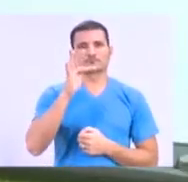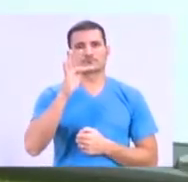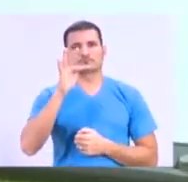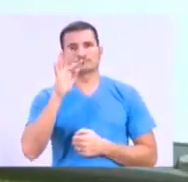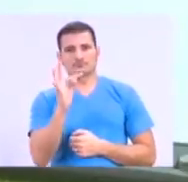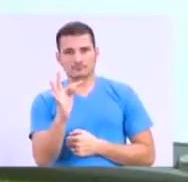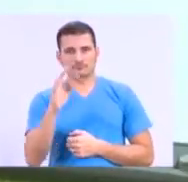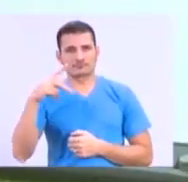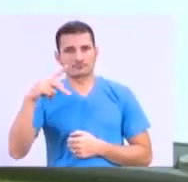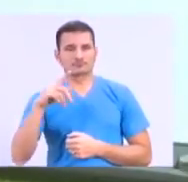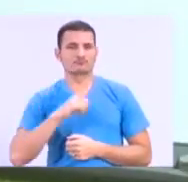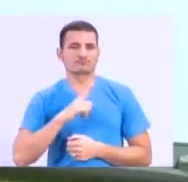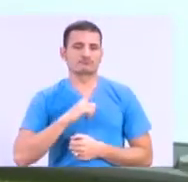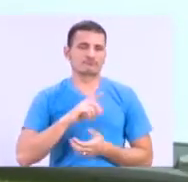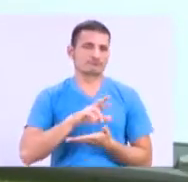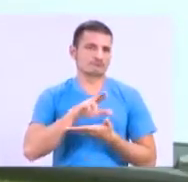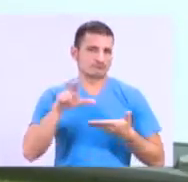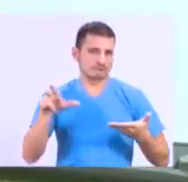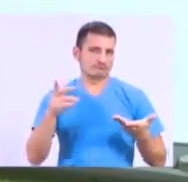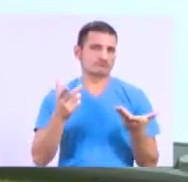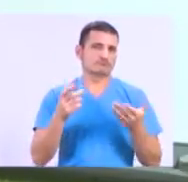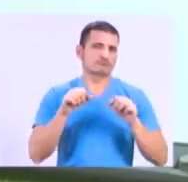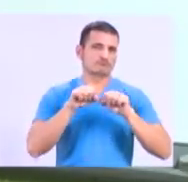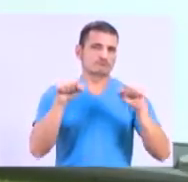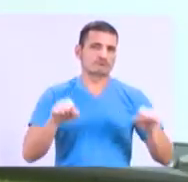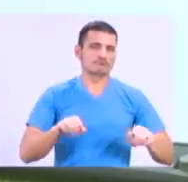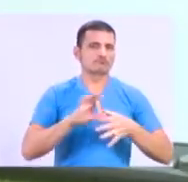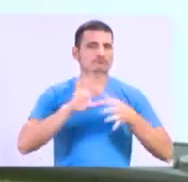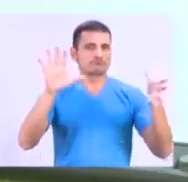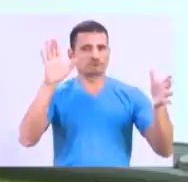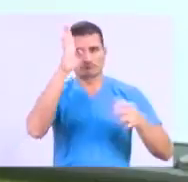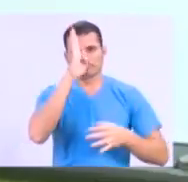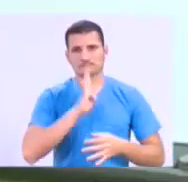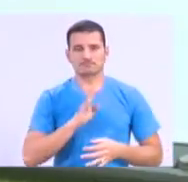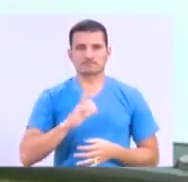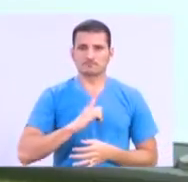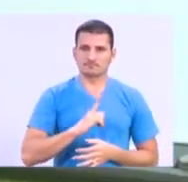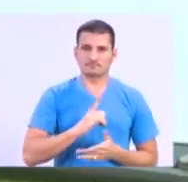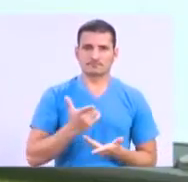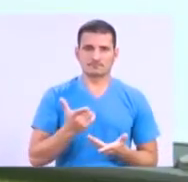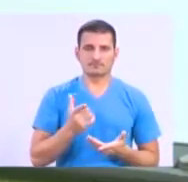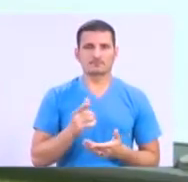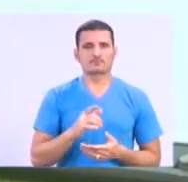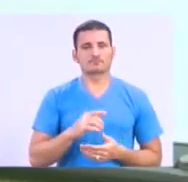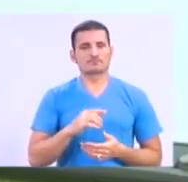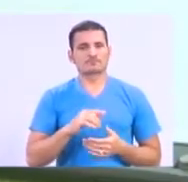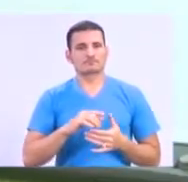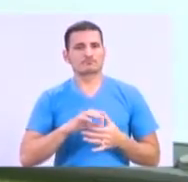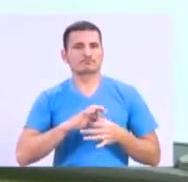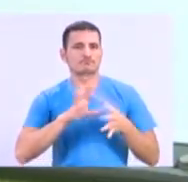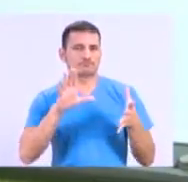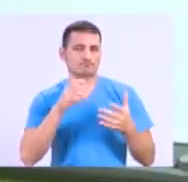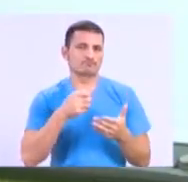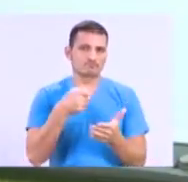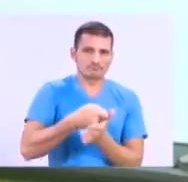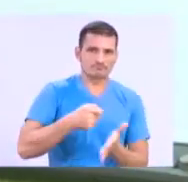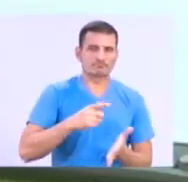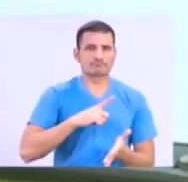muitos softwares livres, softwares gratuitos também, né, e tem softwares pagos, em que a